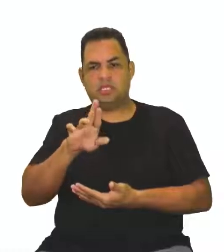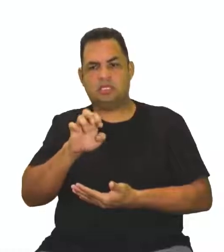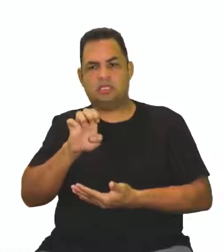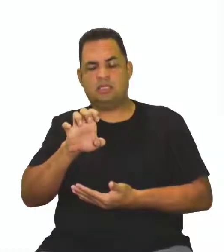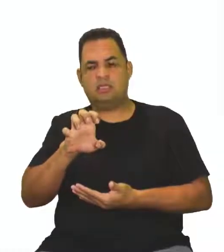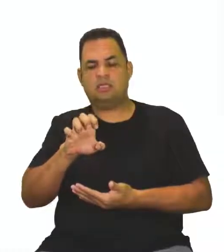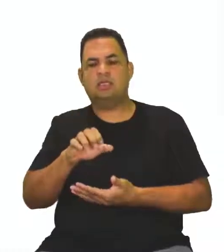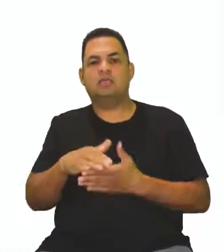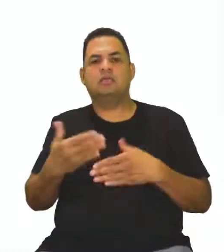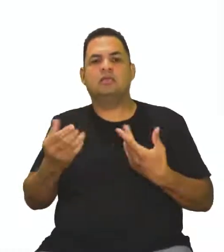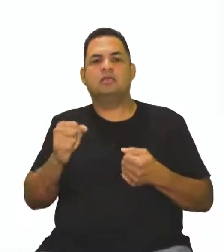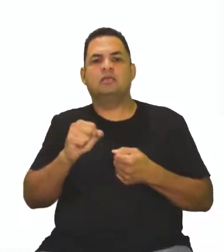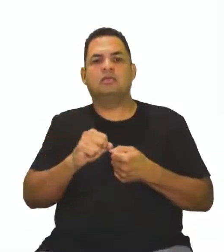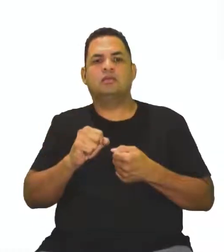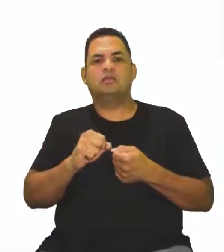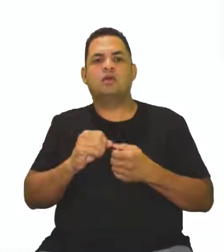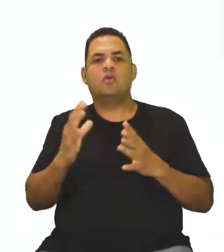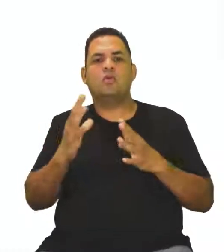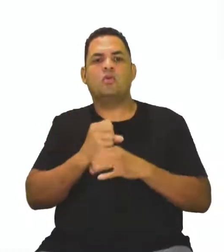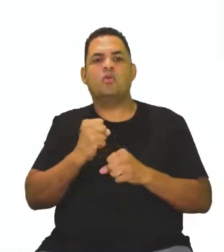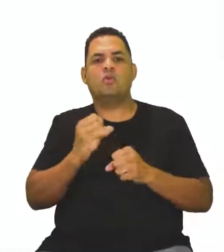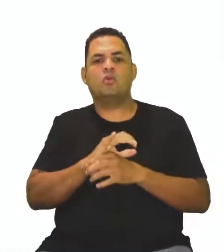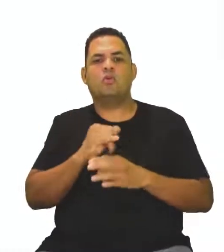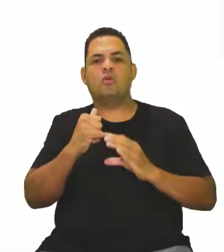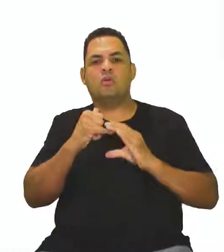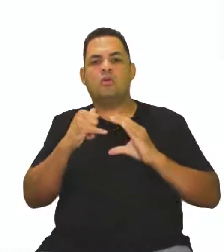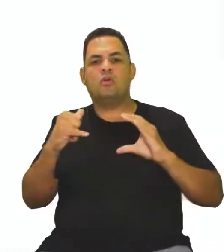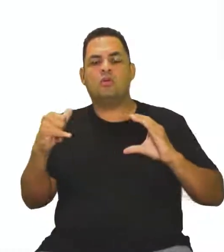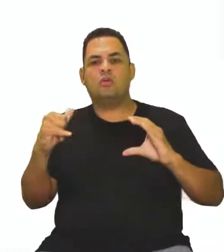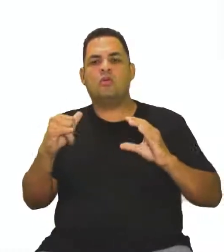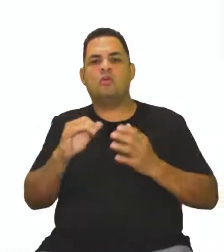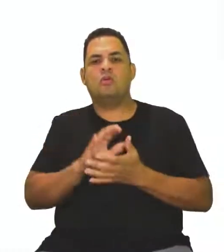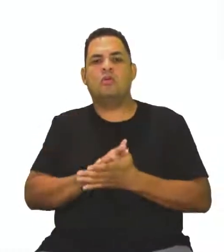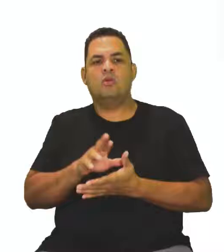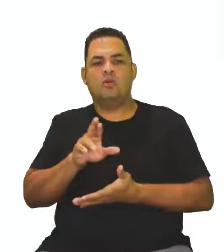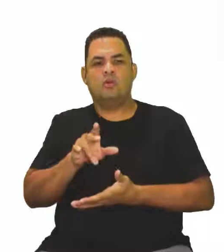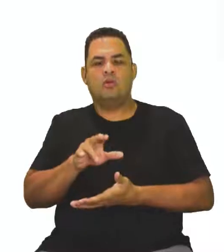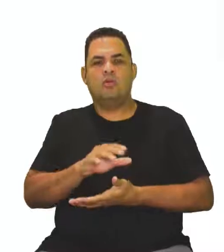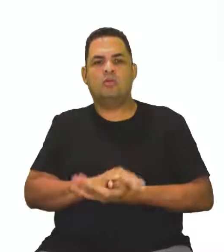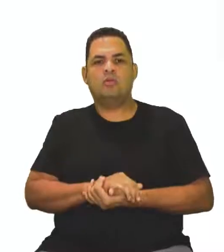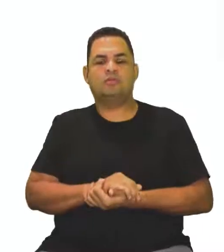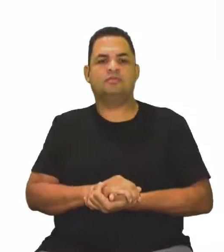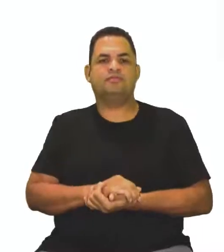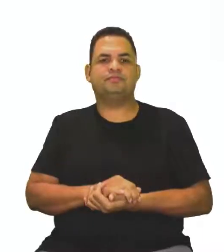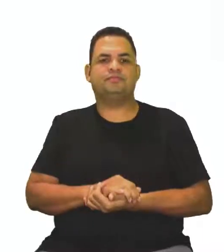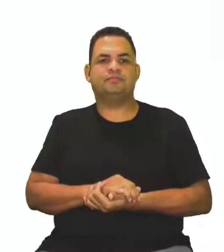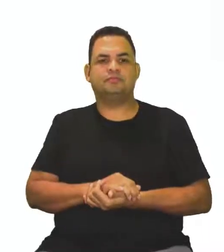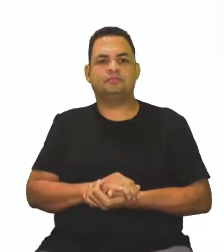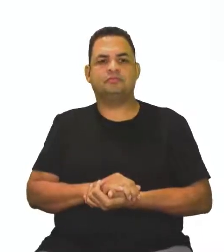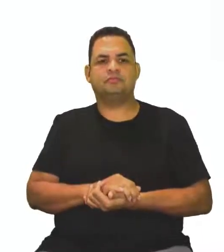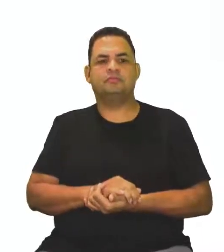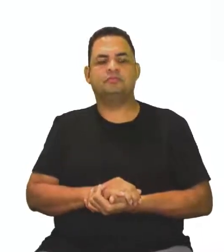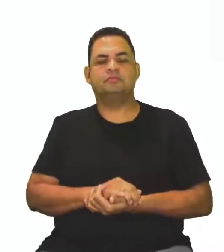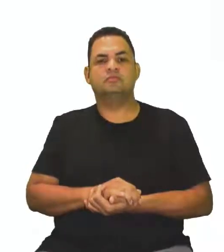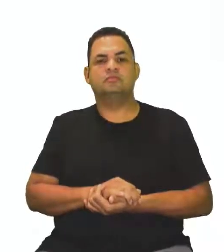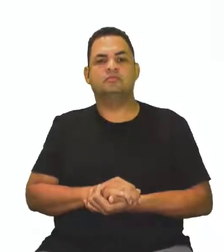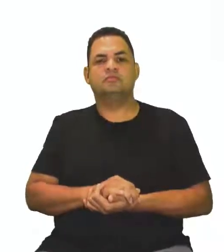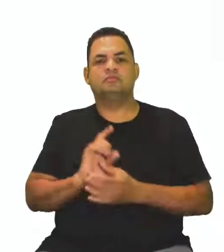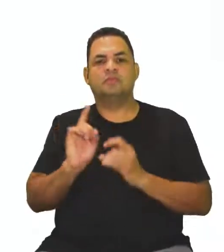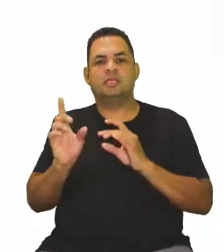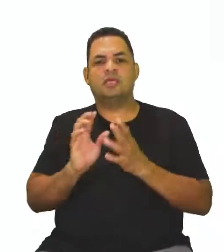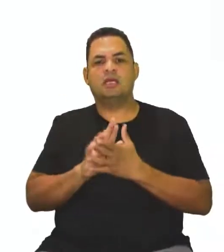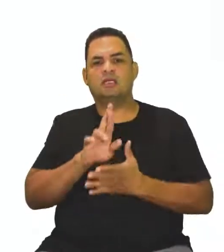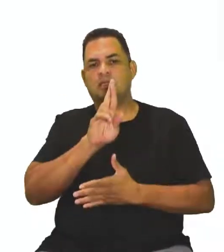série, o que a gente faz para achar a corrente? Ela é igual, tá bom? A corrente ela é igual em